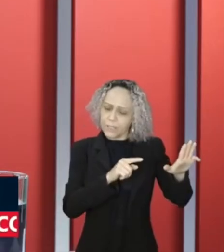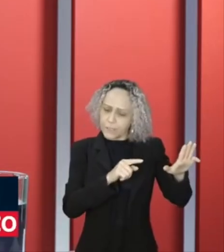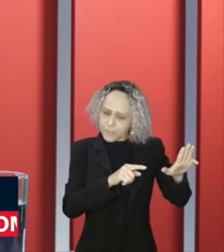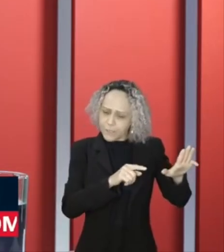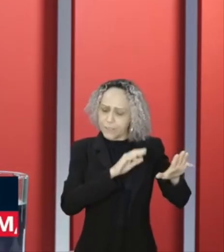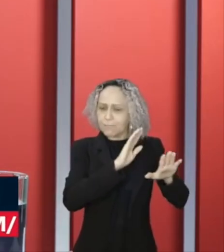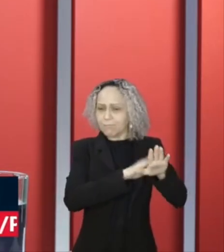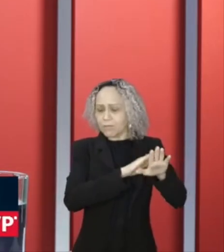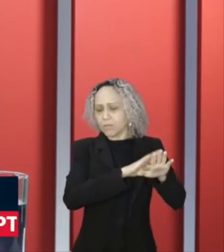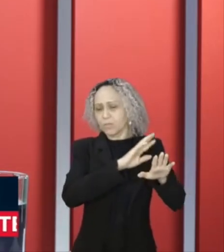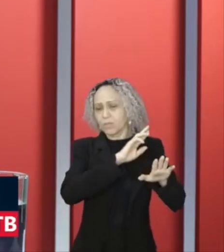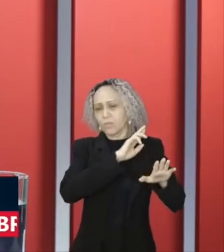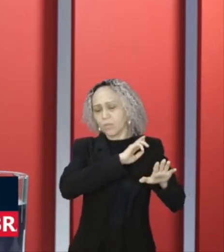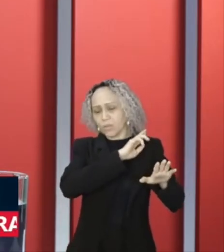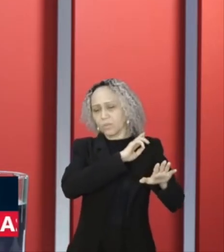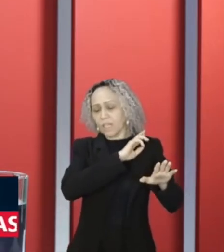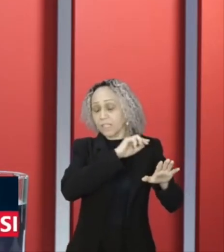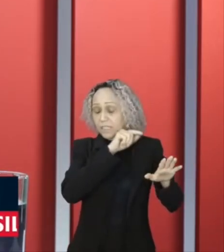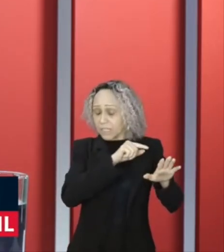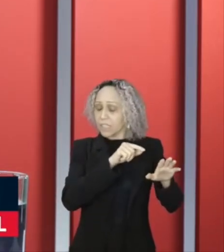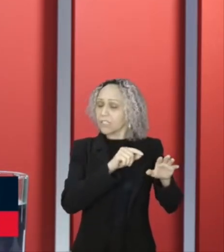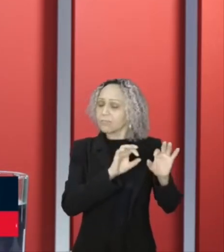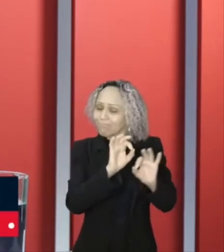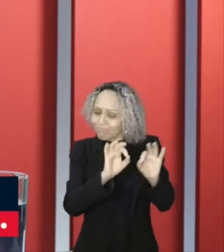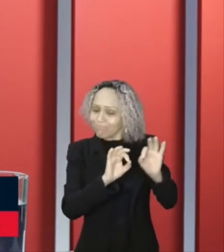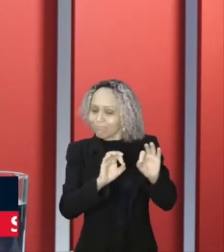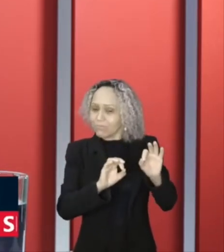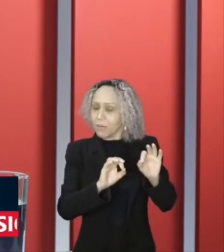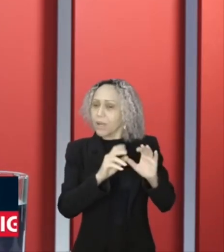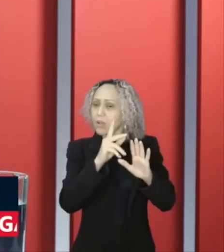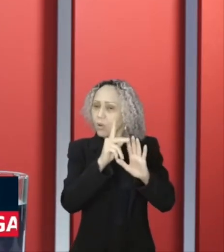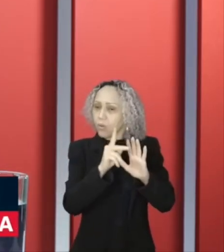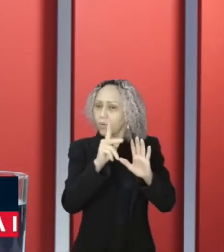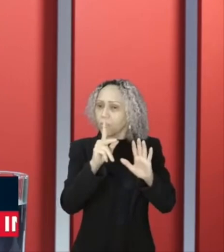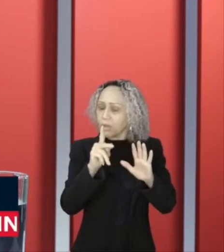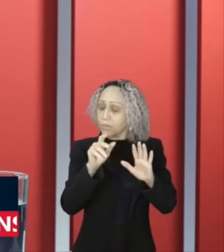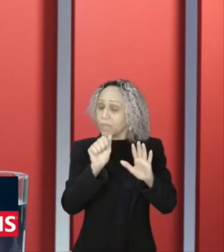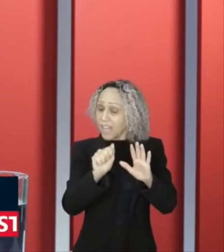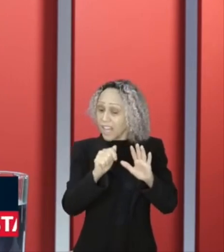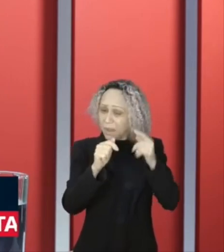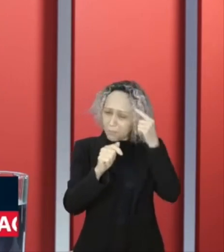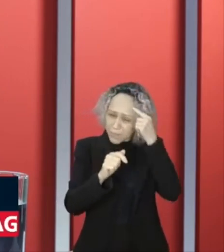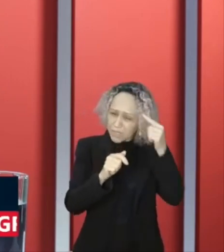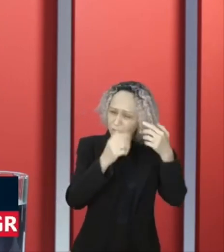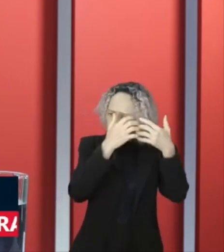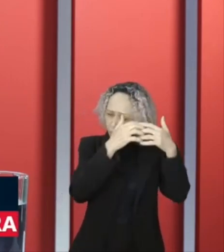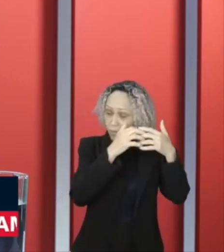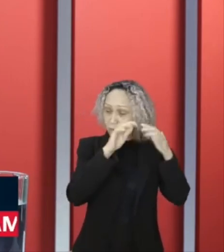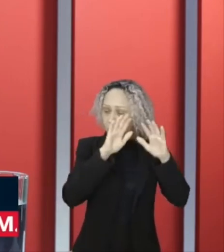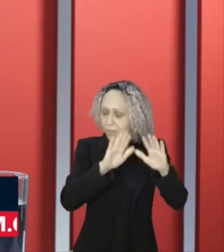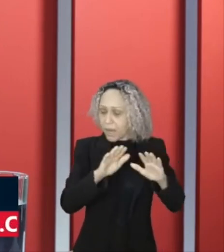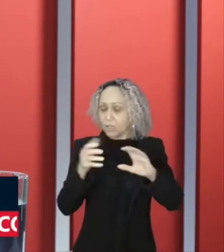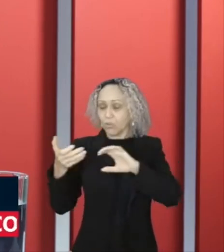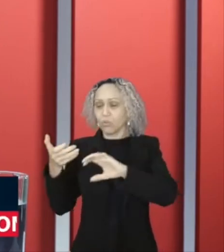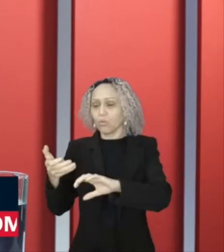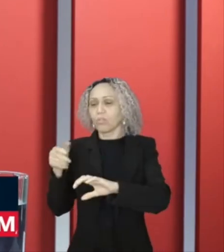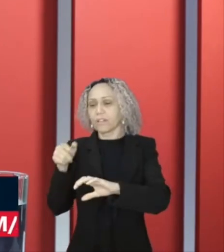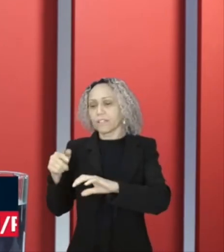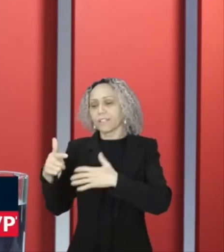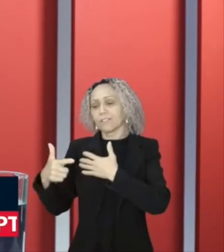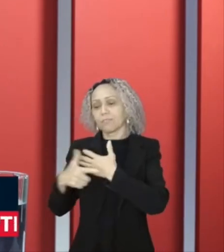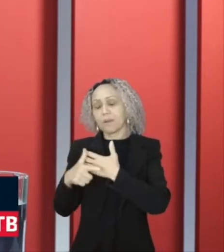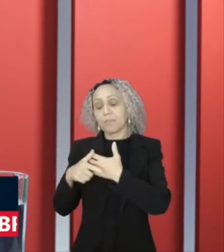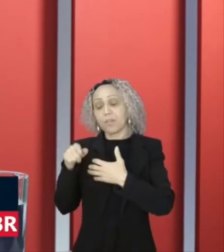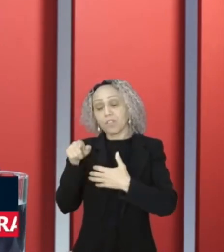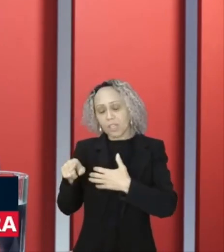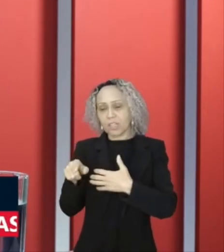nós temos que estar muito ativos também, né? Até para aperfeiçoar aspectos que eventualmente tenham passado despercebidos, né?